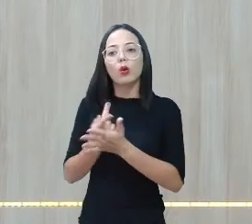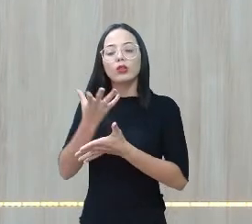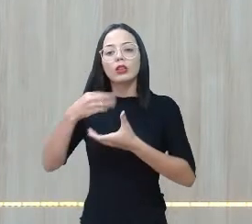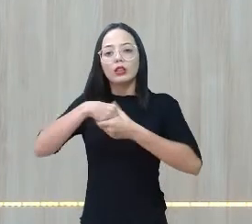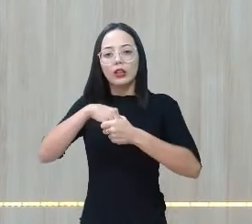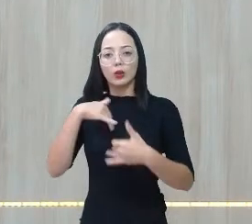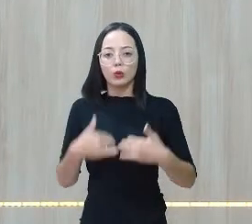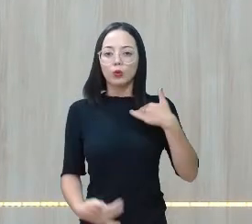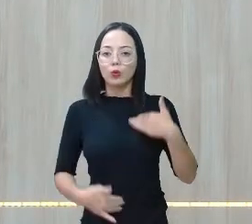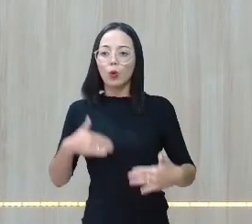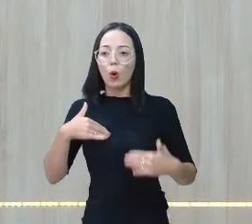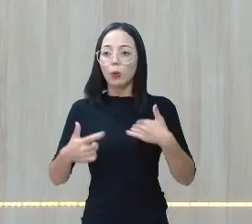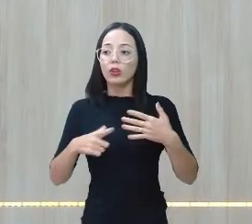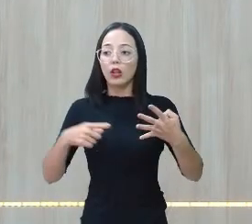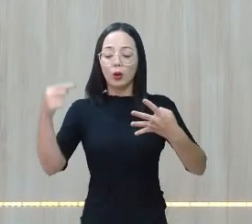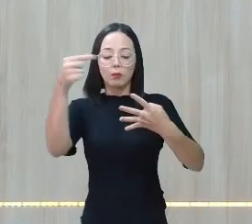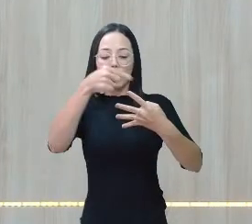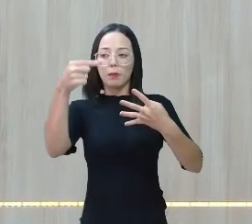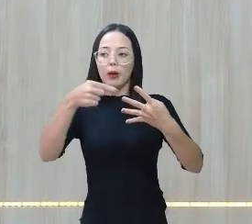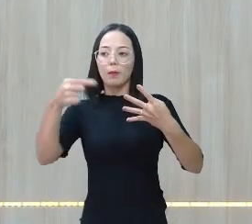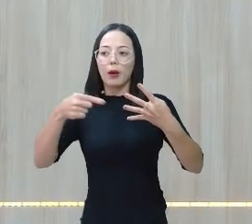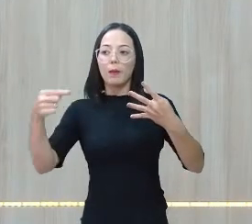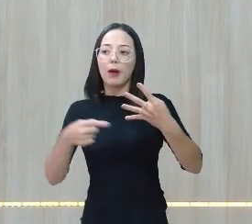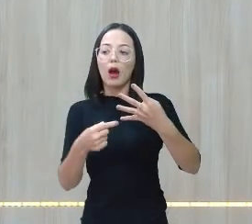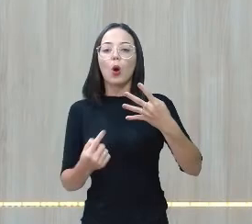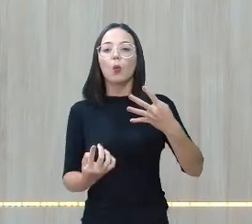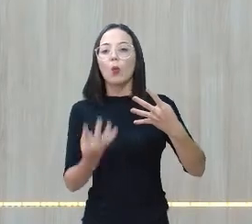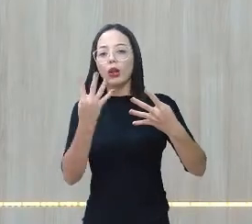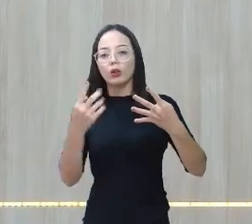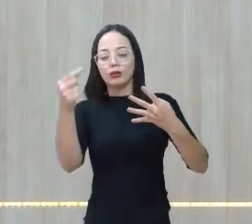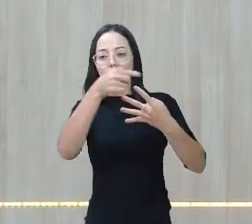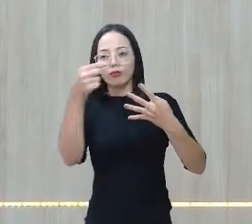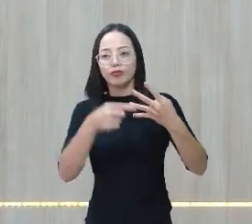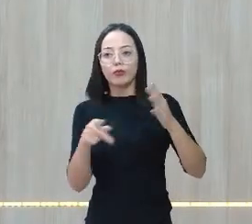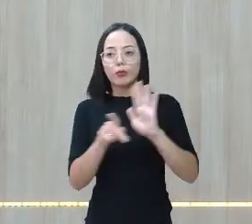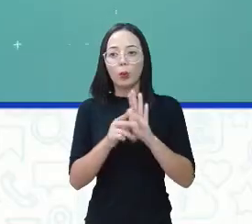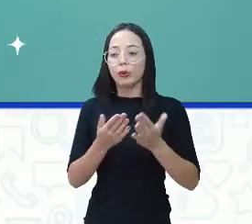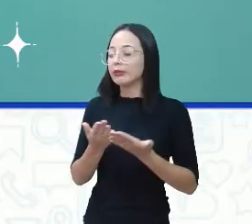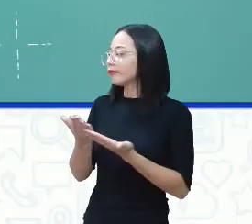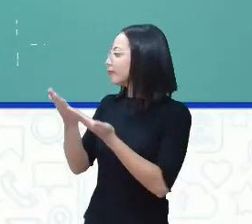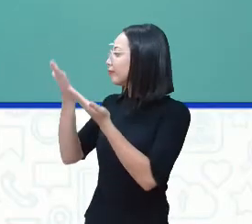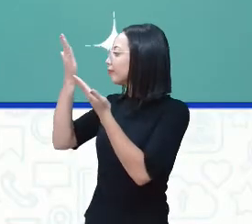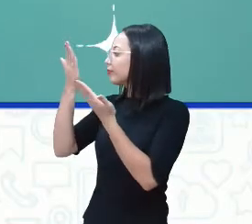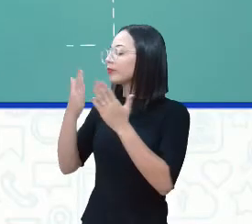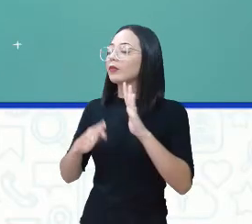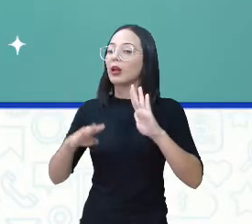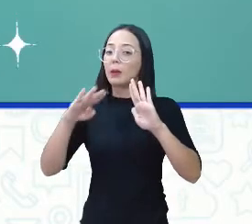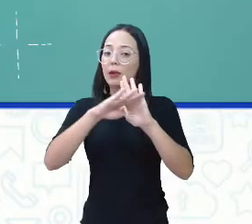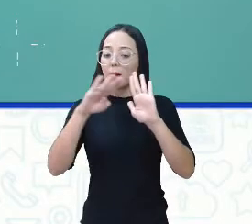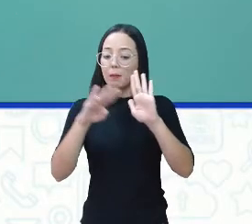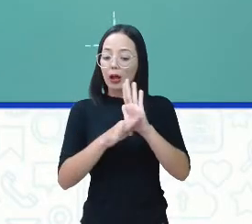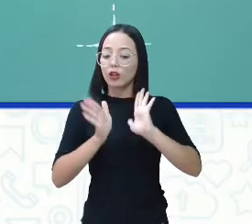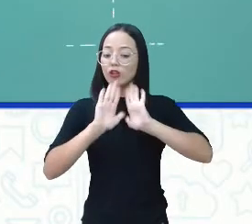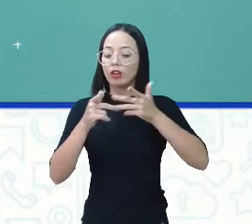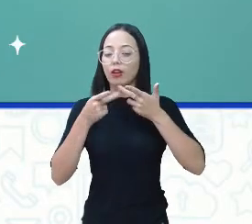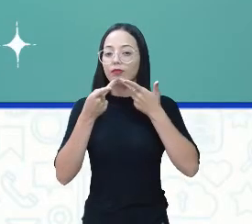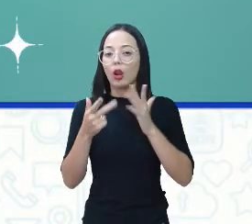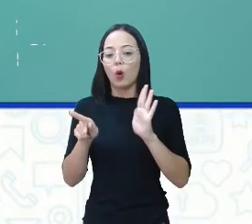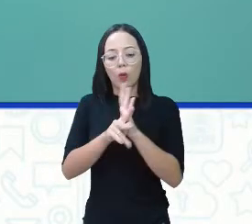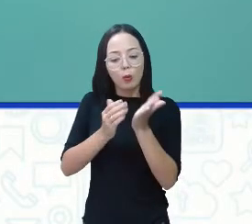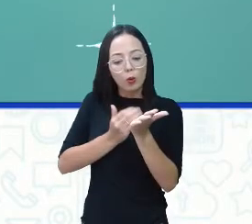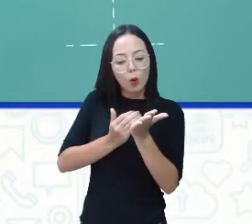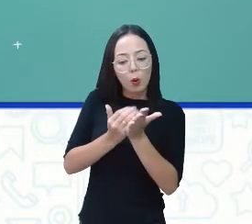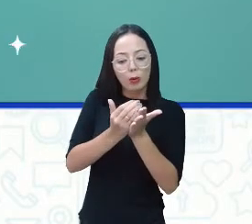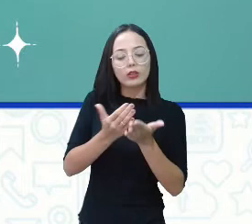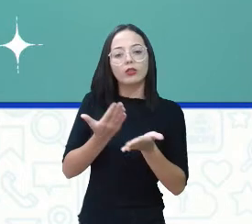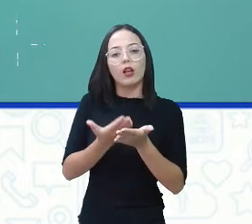corpo. E a gente tem 4 figuras de linguagem de som. Nós temos a aliteração, que a gente já falou aqui no comecinho da